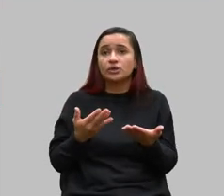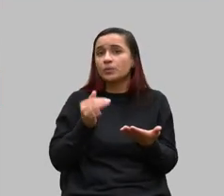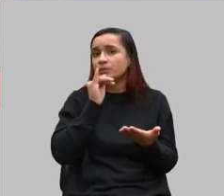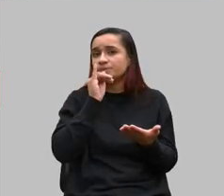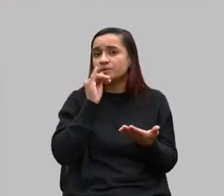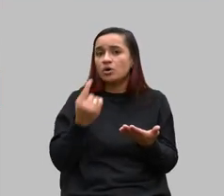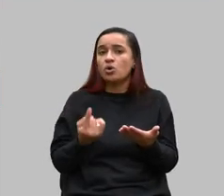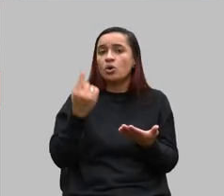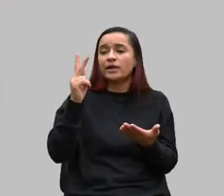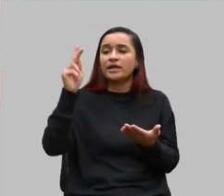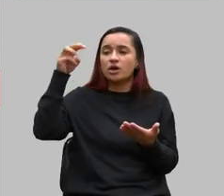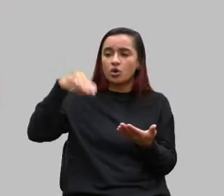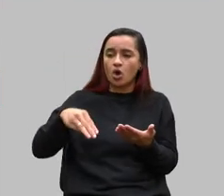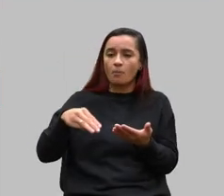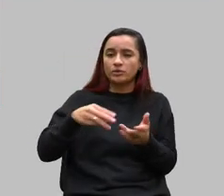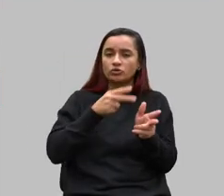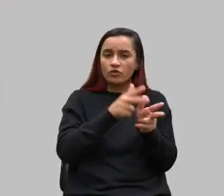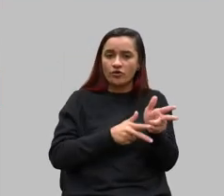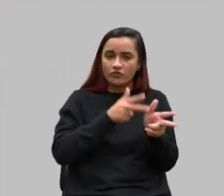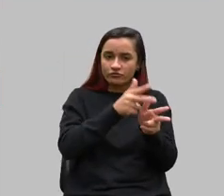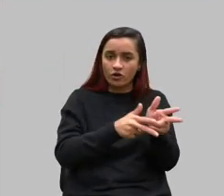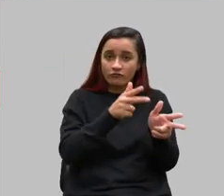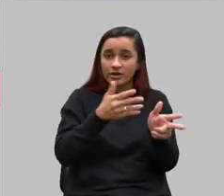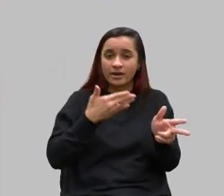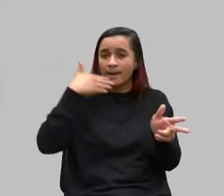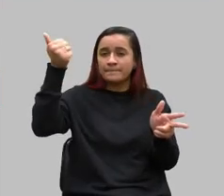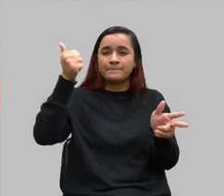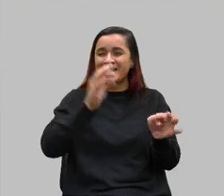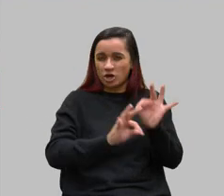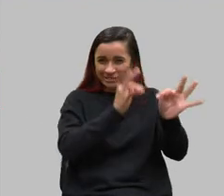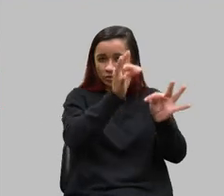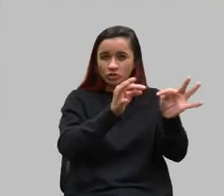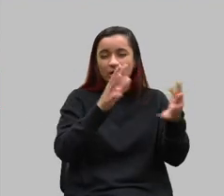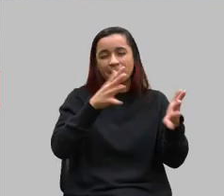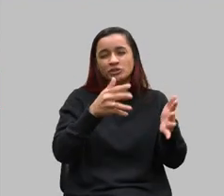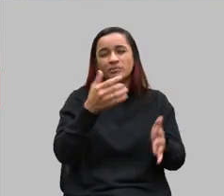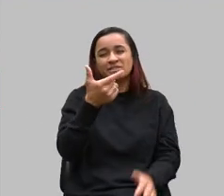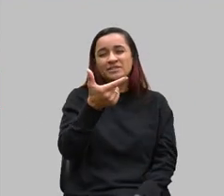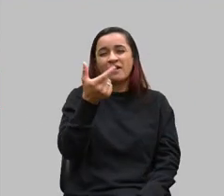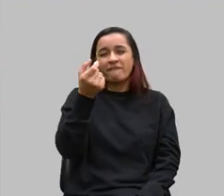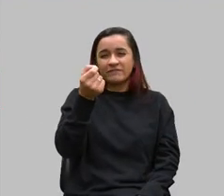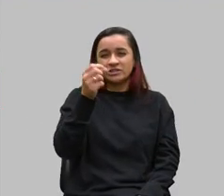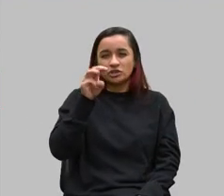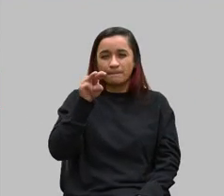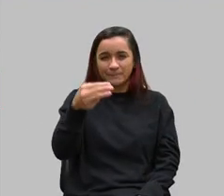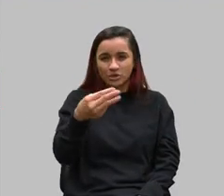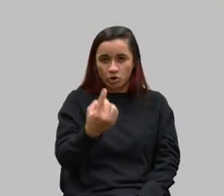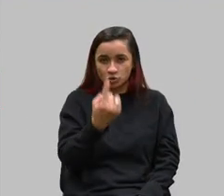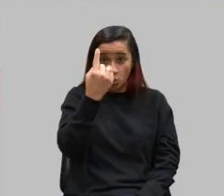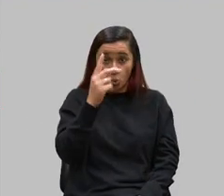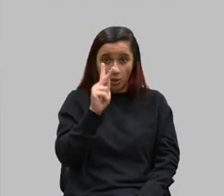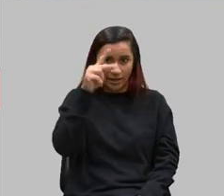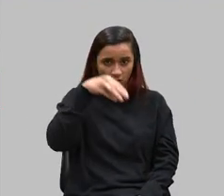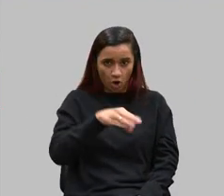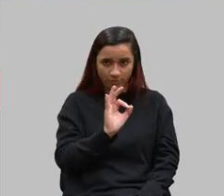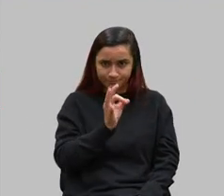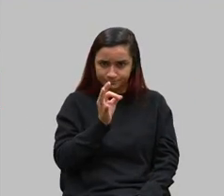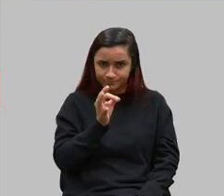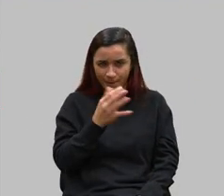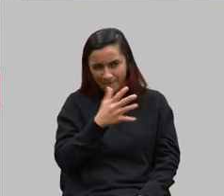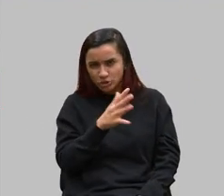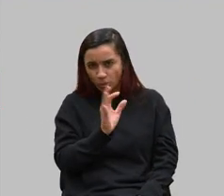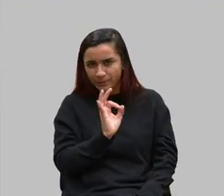ferrovia completo dentro da melhor tecnologia é cerca de 20 milhões por quilômetro correto ou mais um pouco